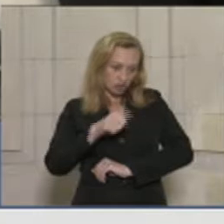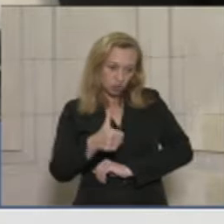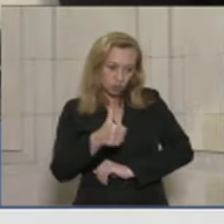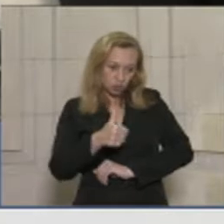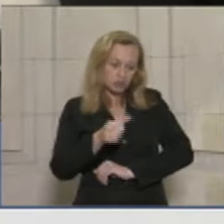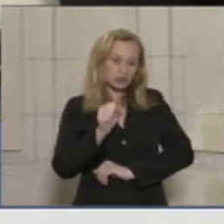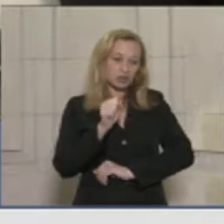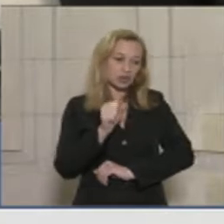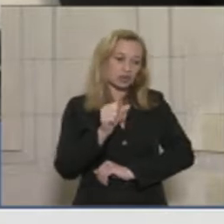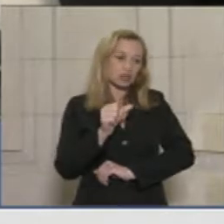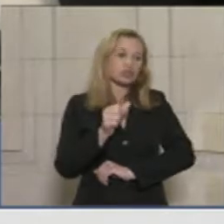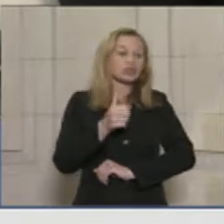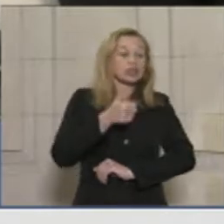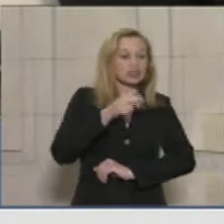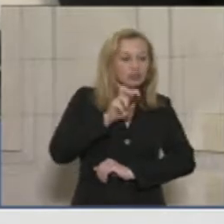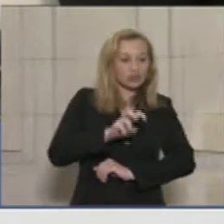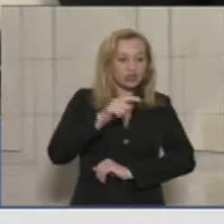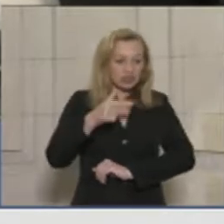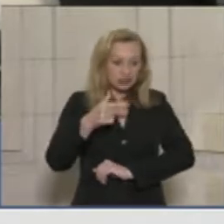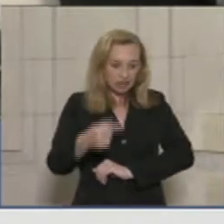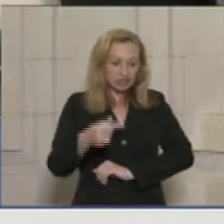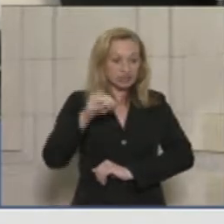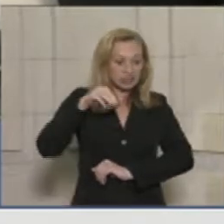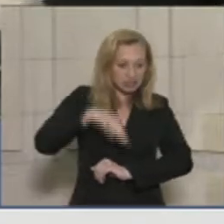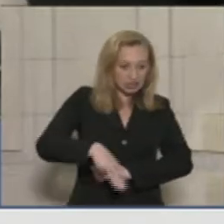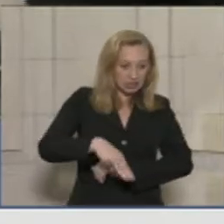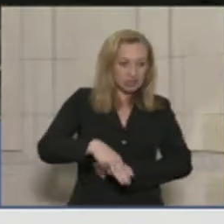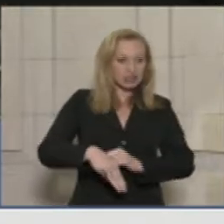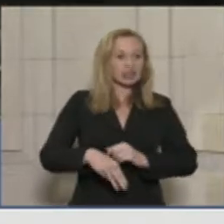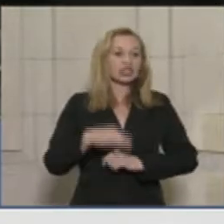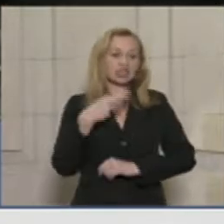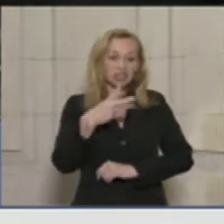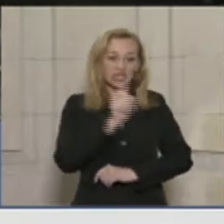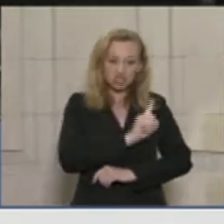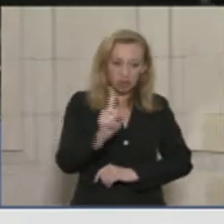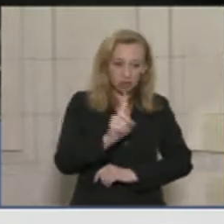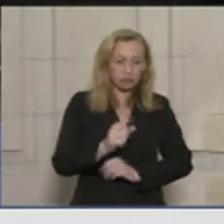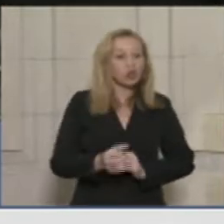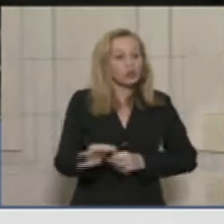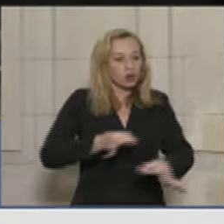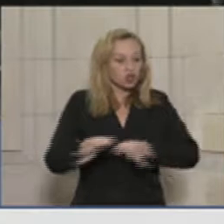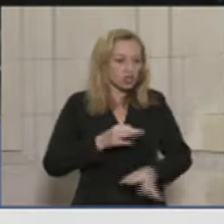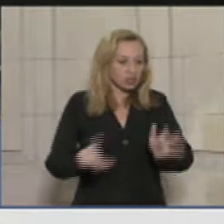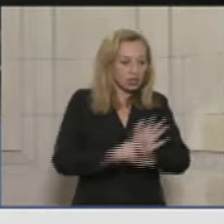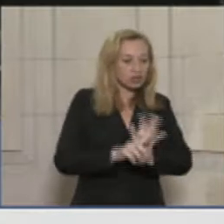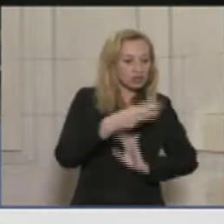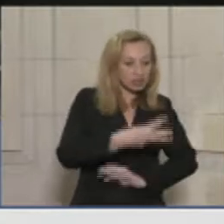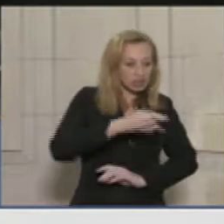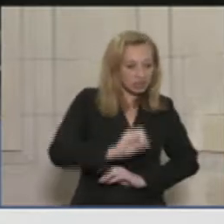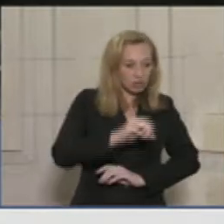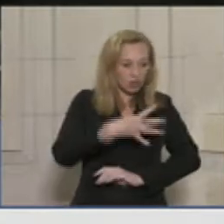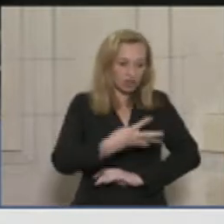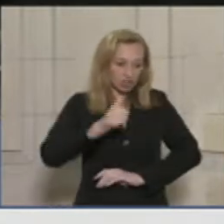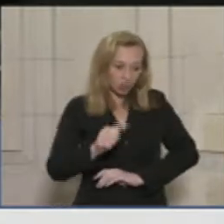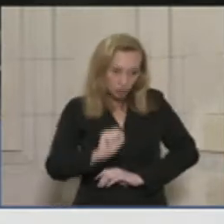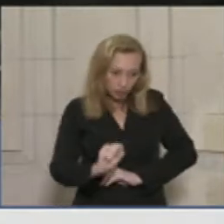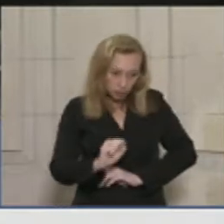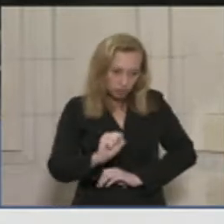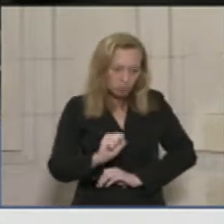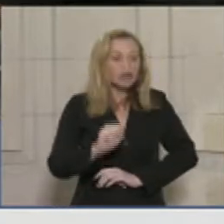2951, 57 sim e 3 não. Projeto de lei